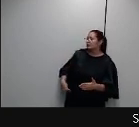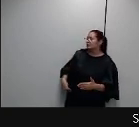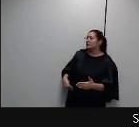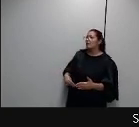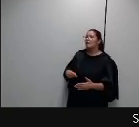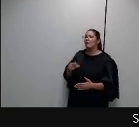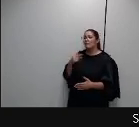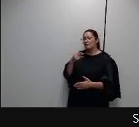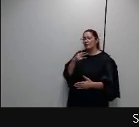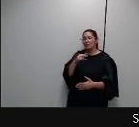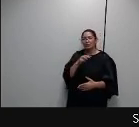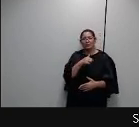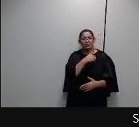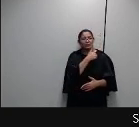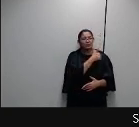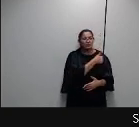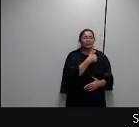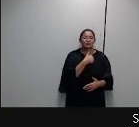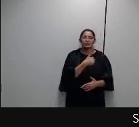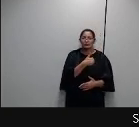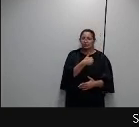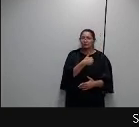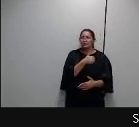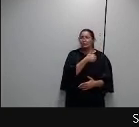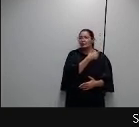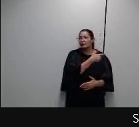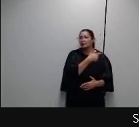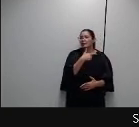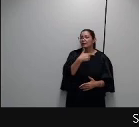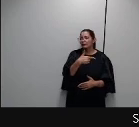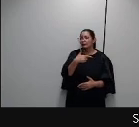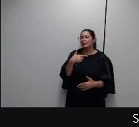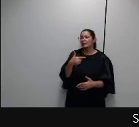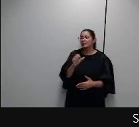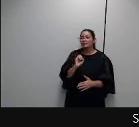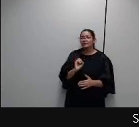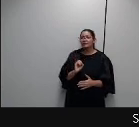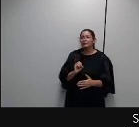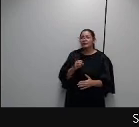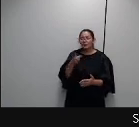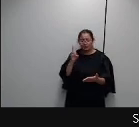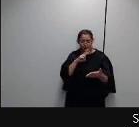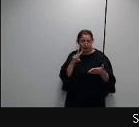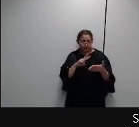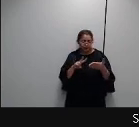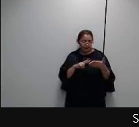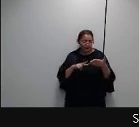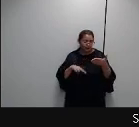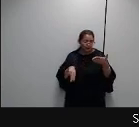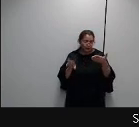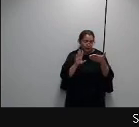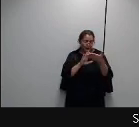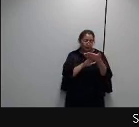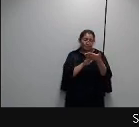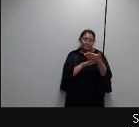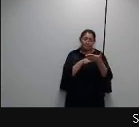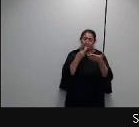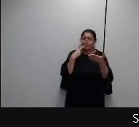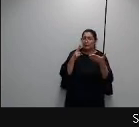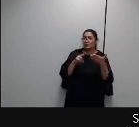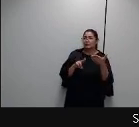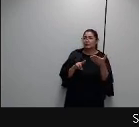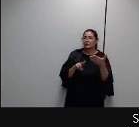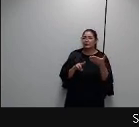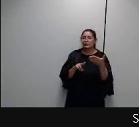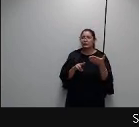11 mas aqui eu lembro do acordo no tribunal do lirismo e parece que a veia